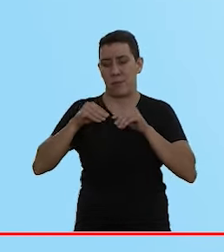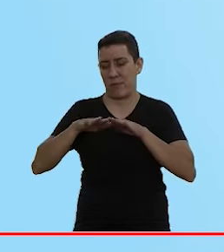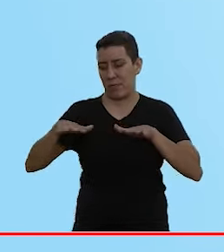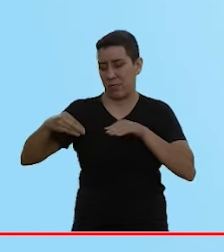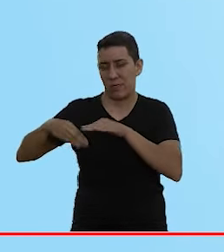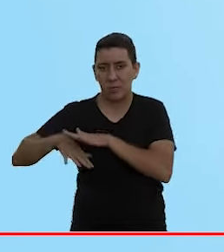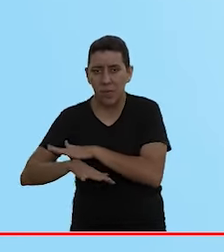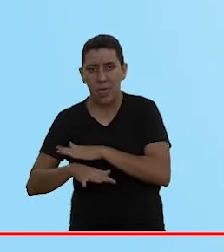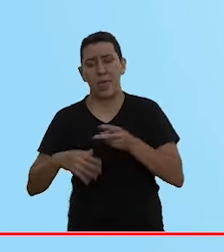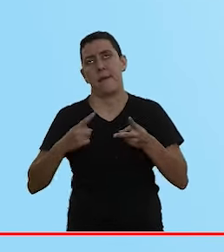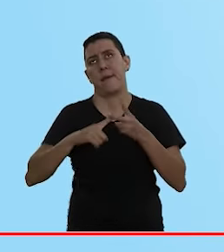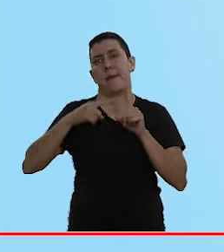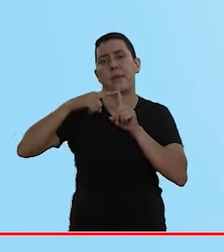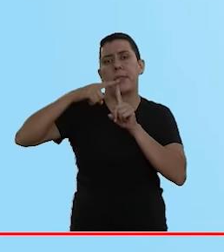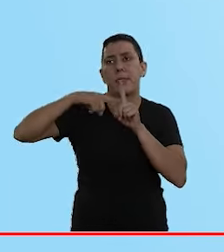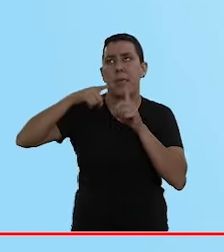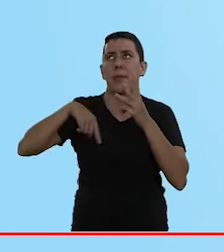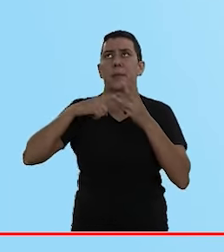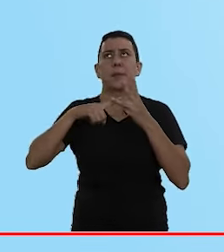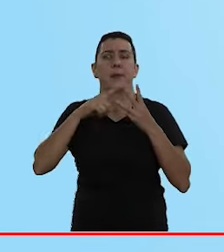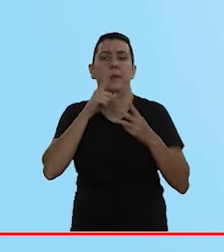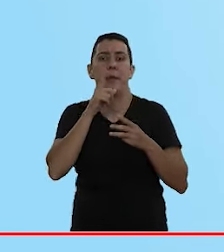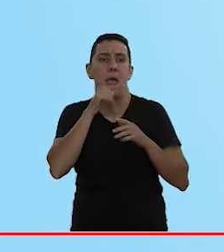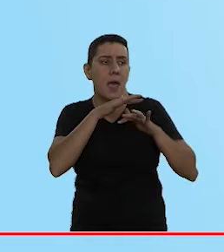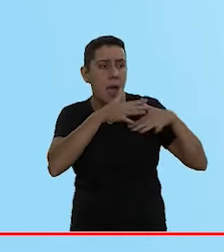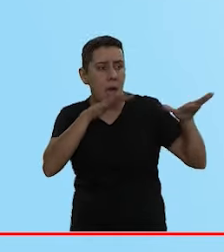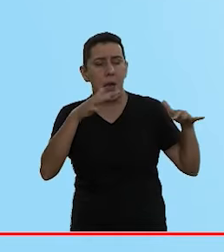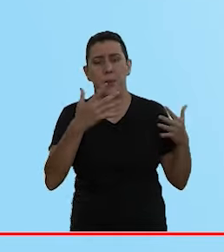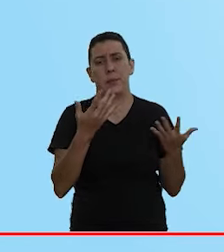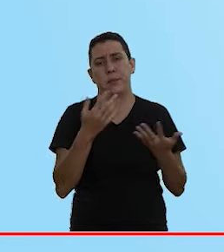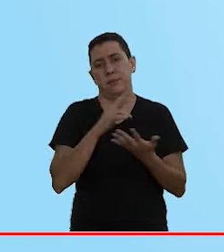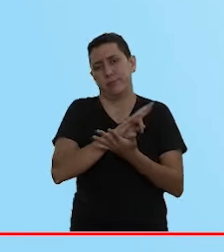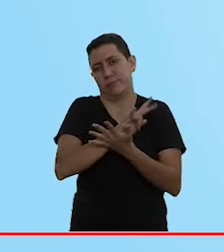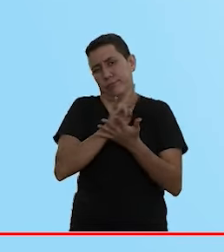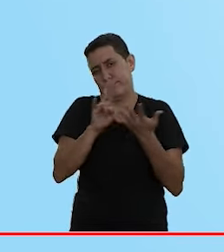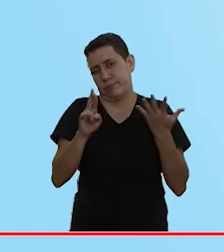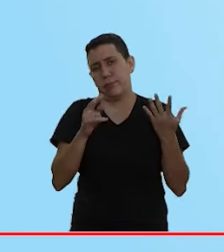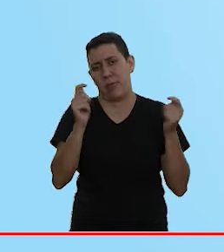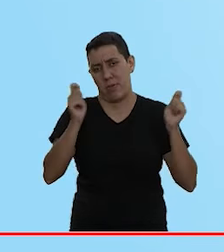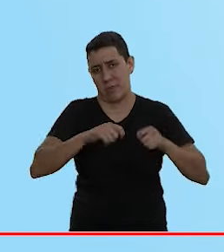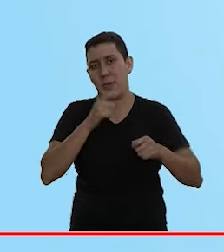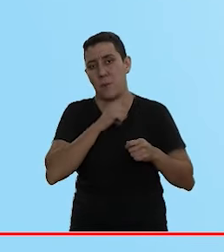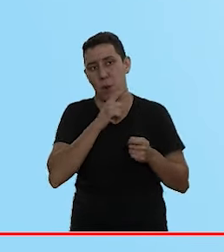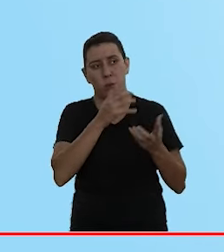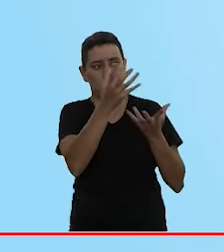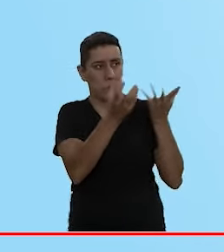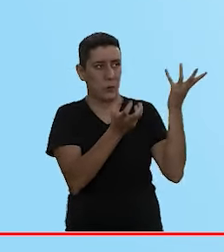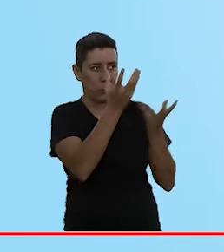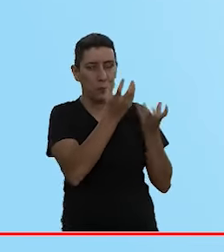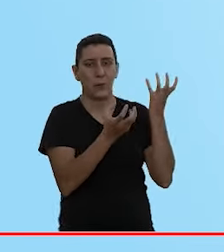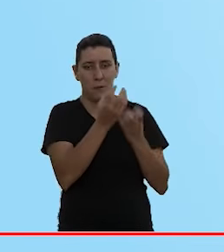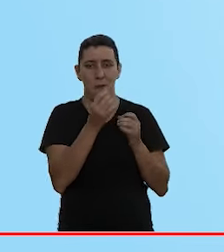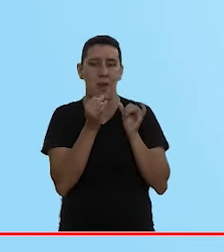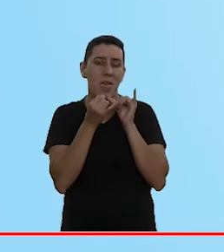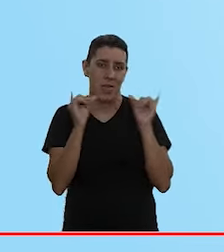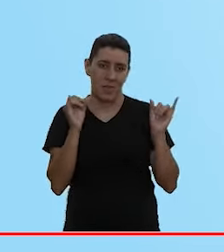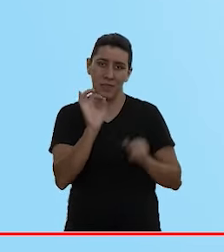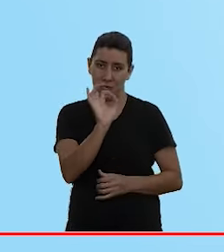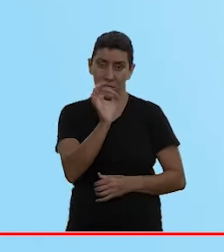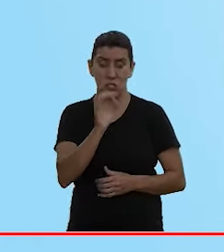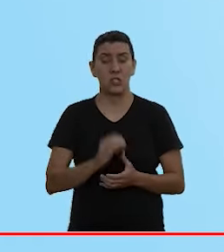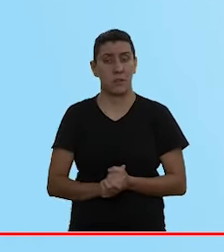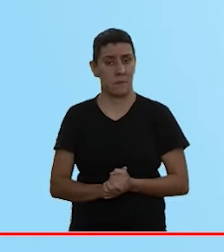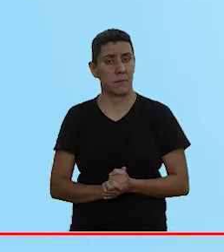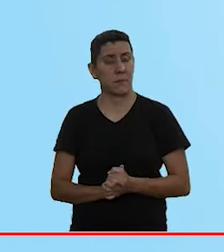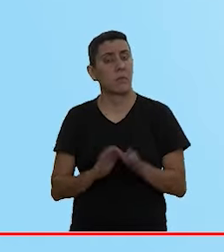heliotérmicas, térmicas, enfim, uma diversidade aqui de fontes elétricas, né, conectadas à rede. E temos